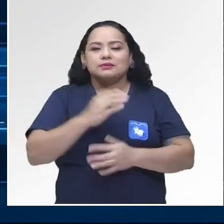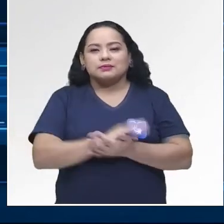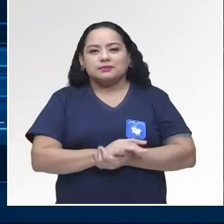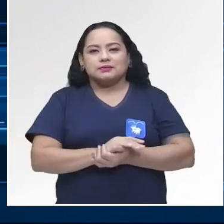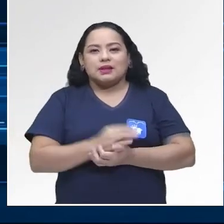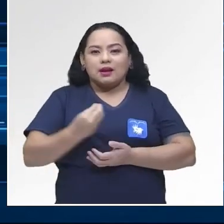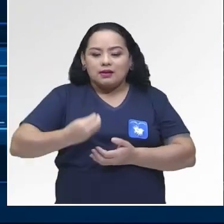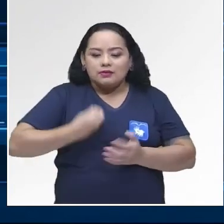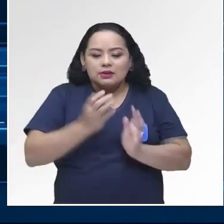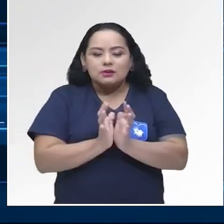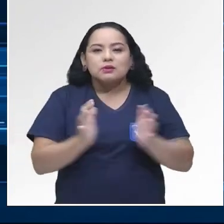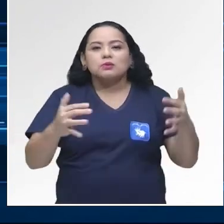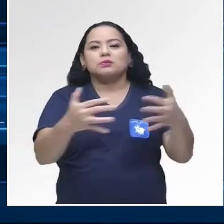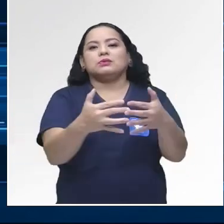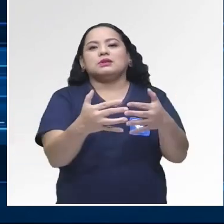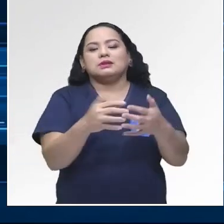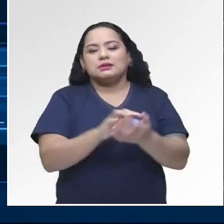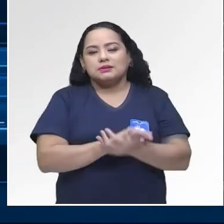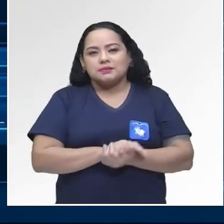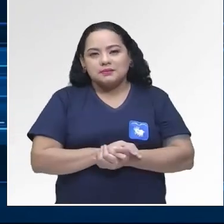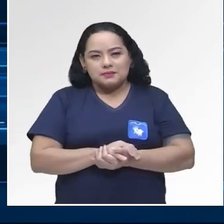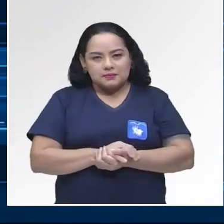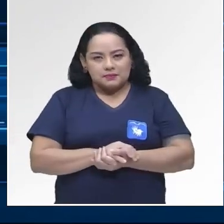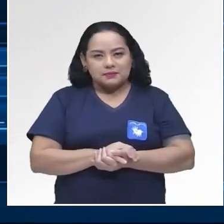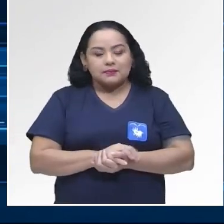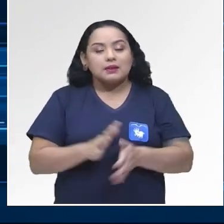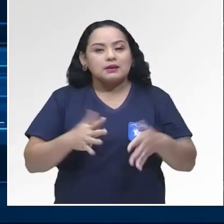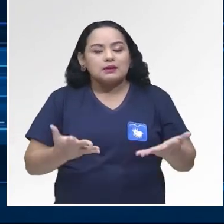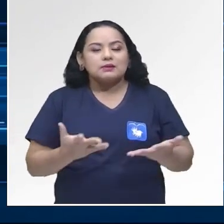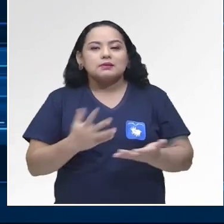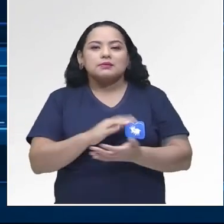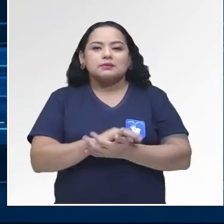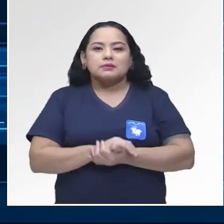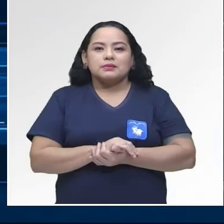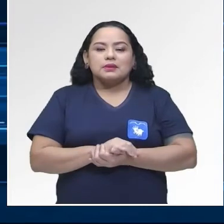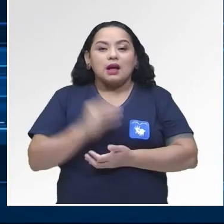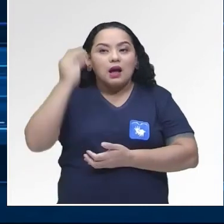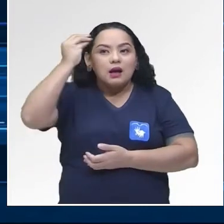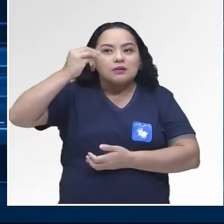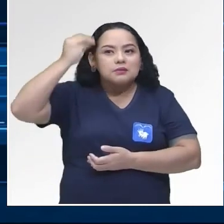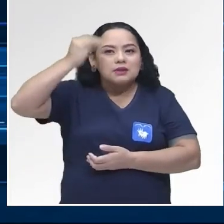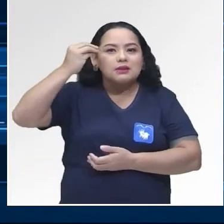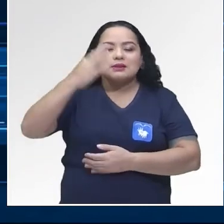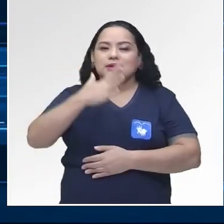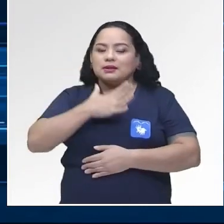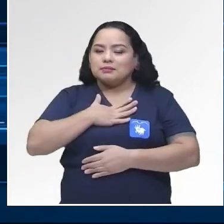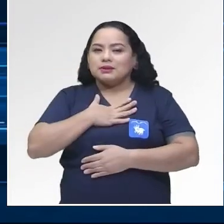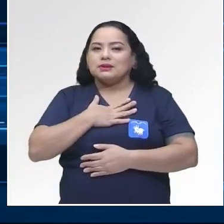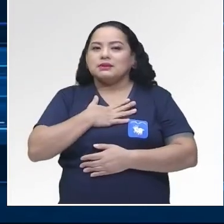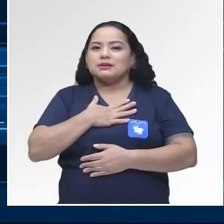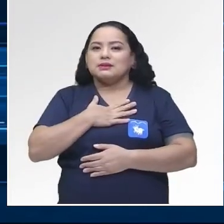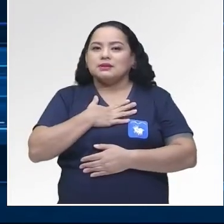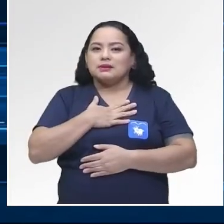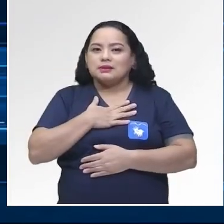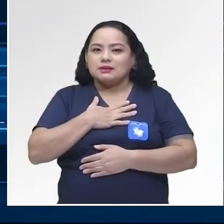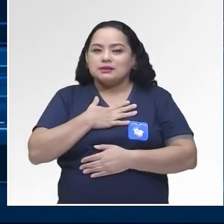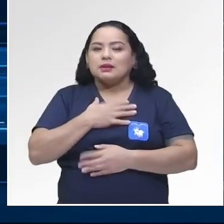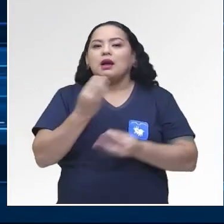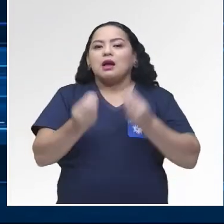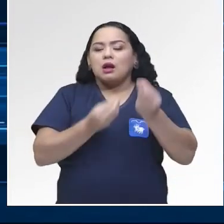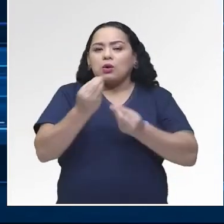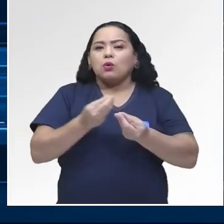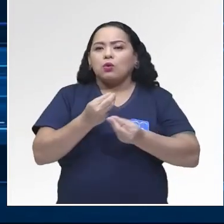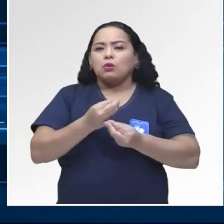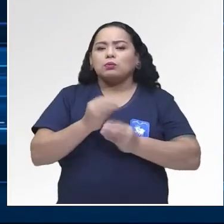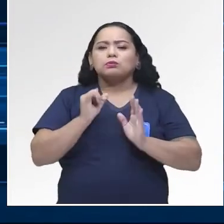vida da comunidade, né? Então, a minha experiência me dá autoridade para fazer e